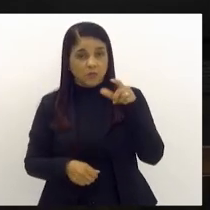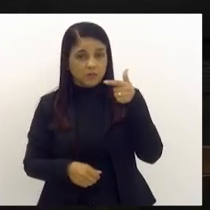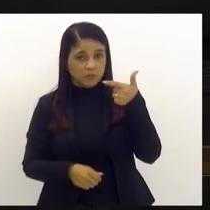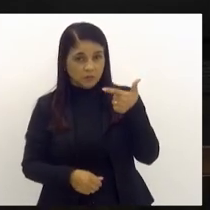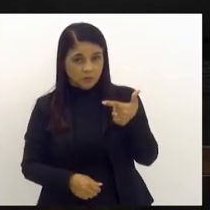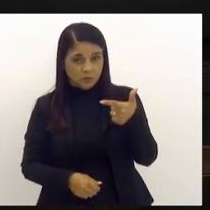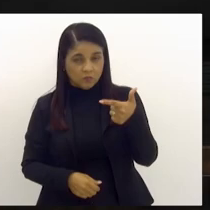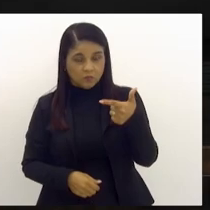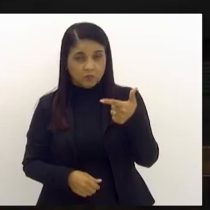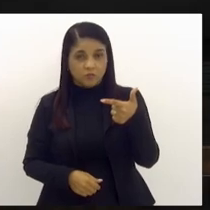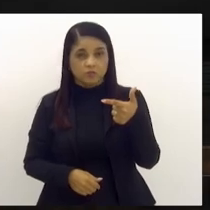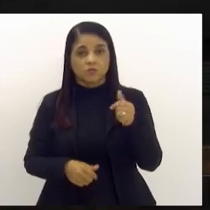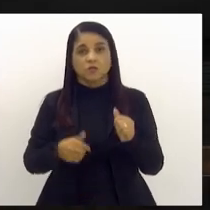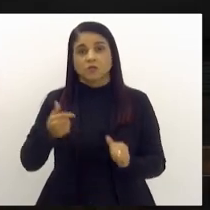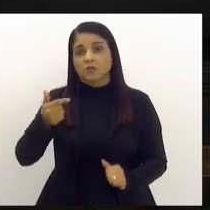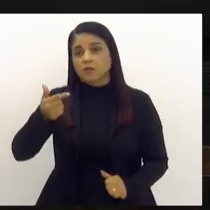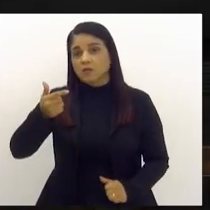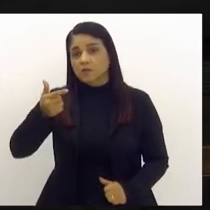e 12 não.